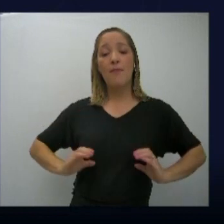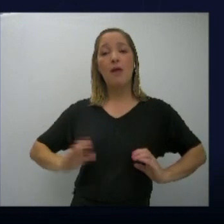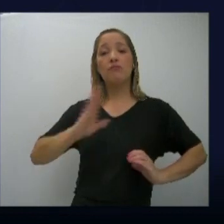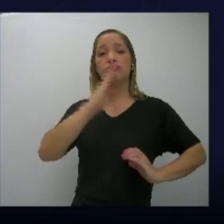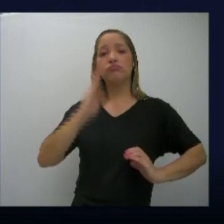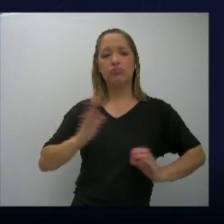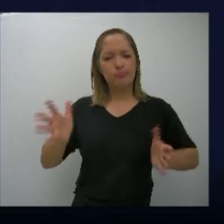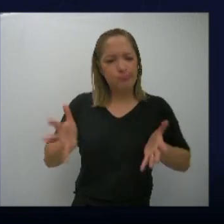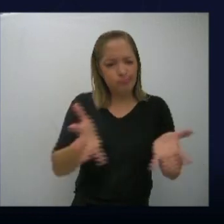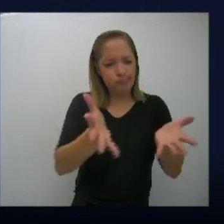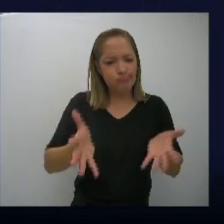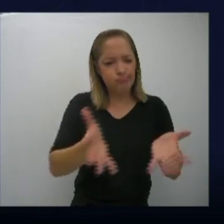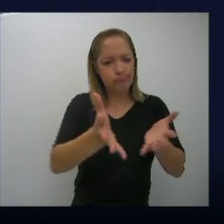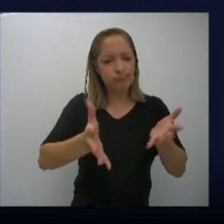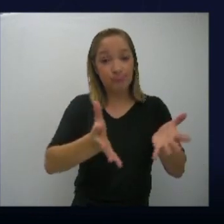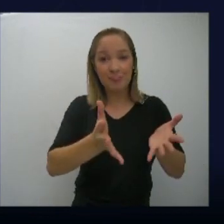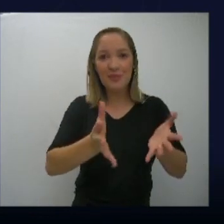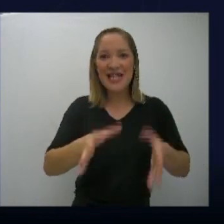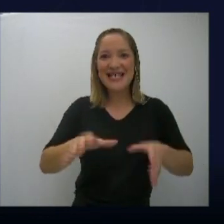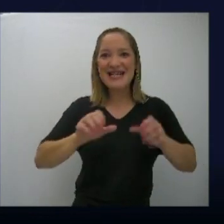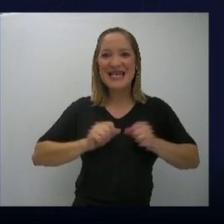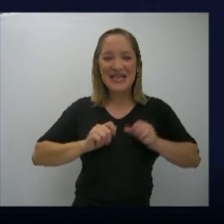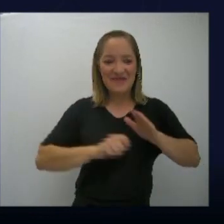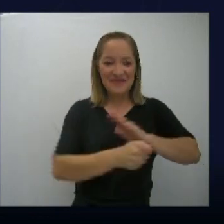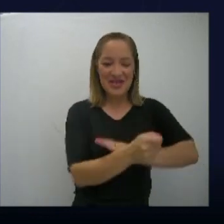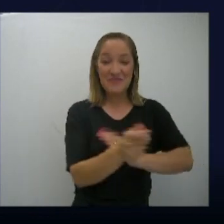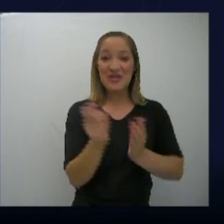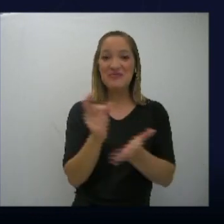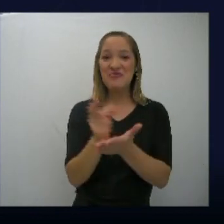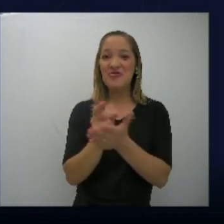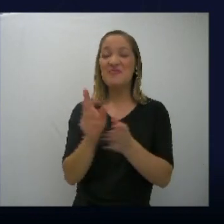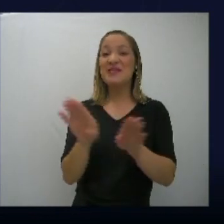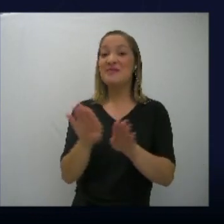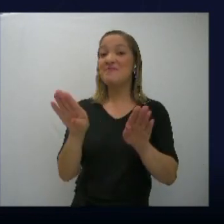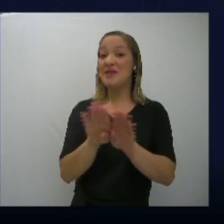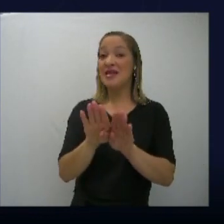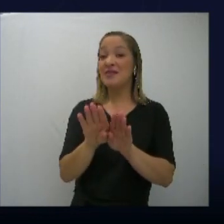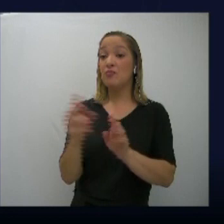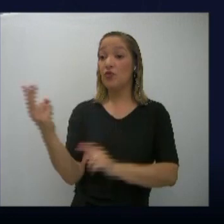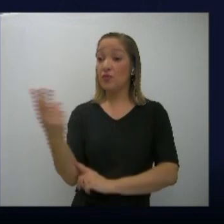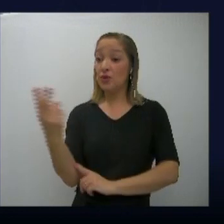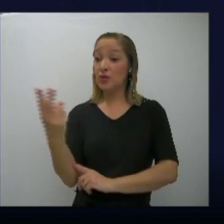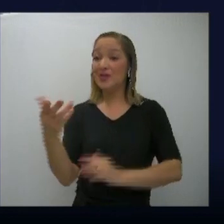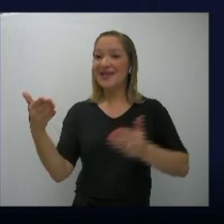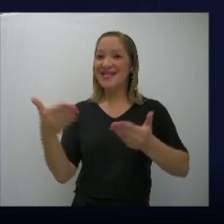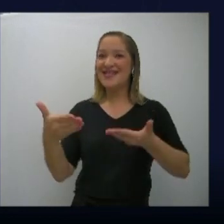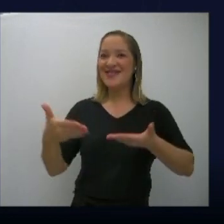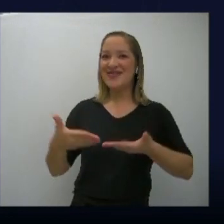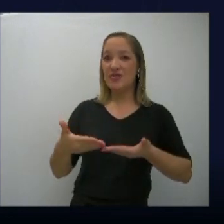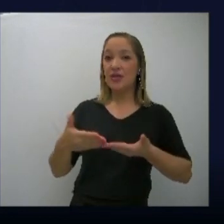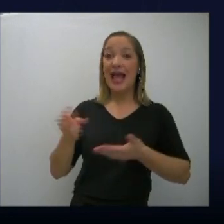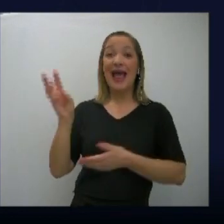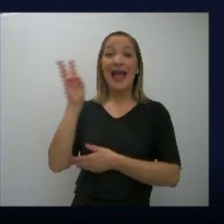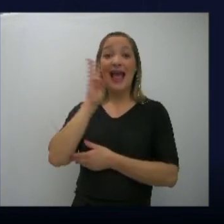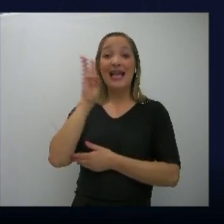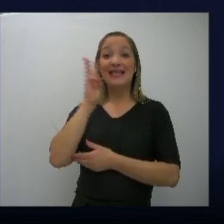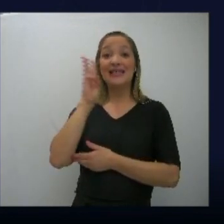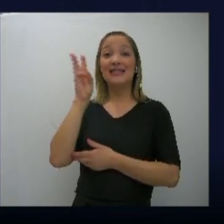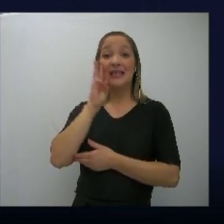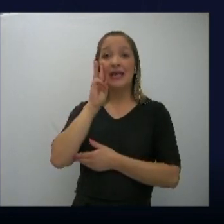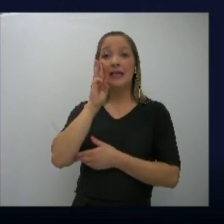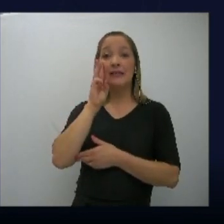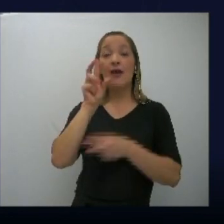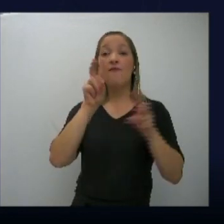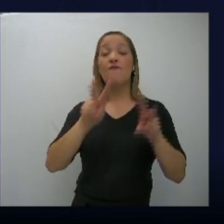para decidir entre consumo e investimento por isso do Fabrício e o Guilherme aqui com a gente na terça-feira Mansueto falando sobre a visão